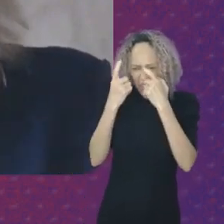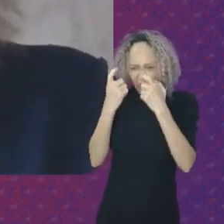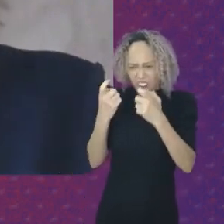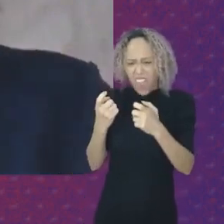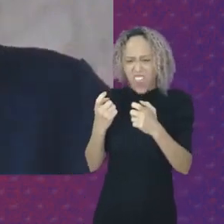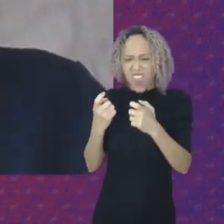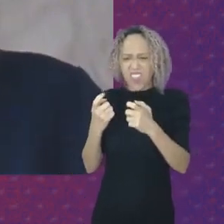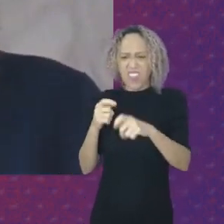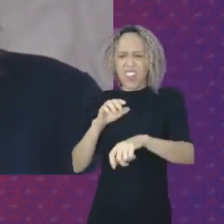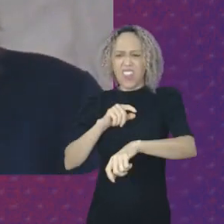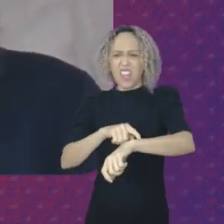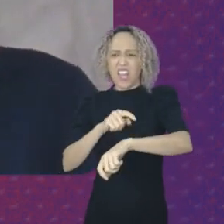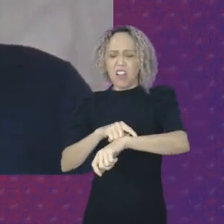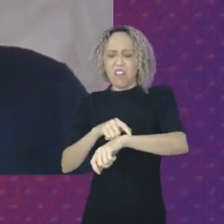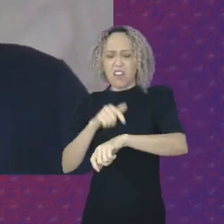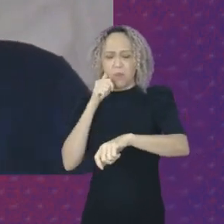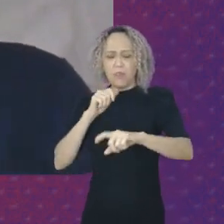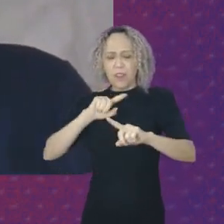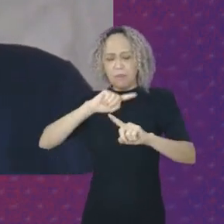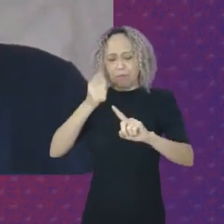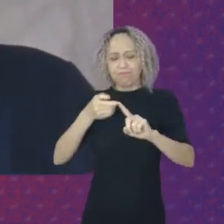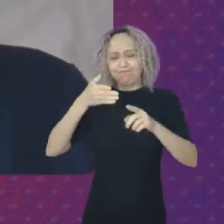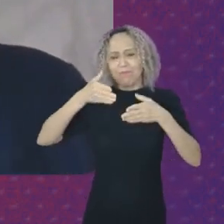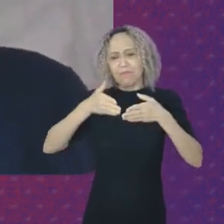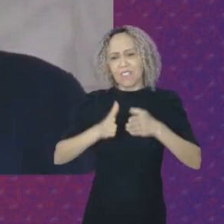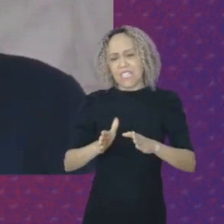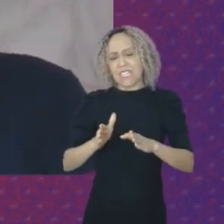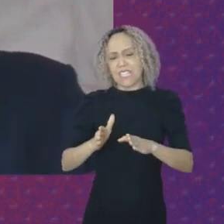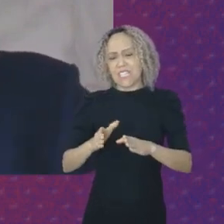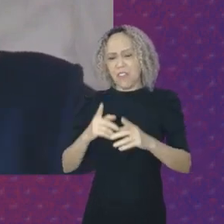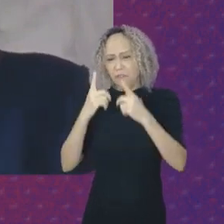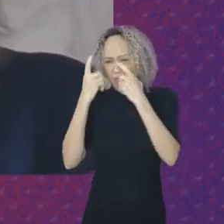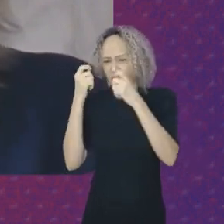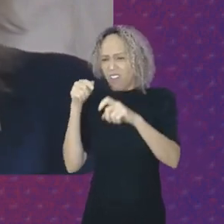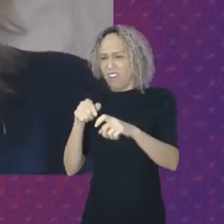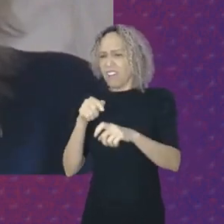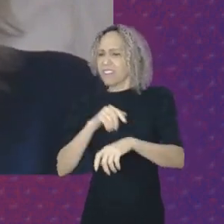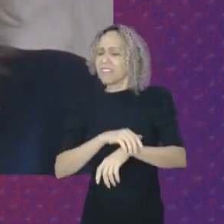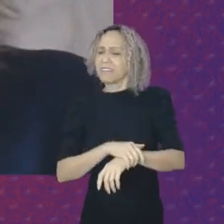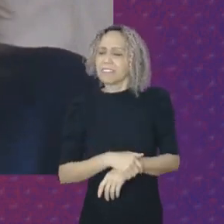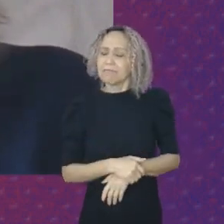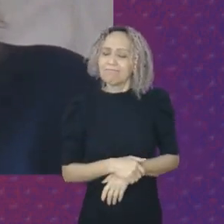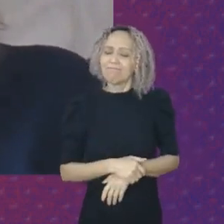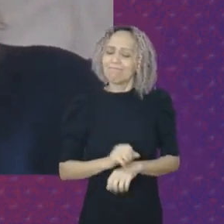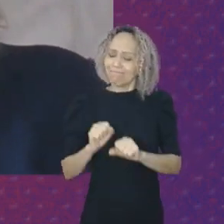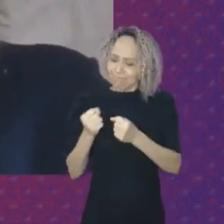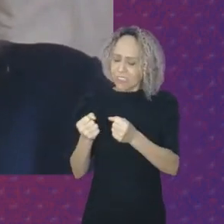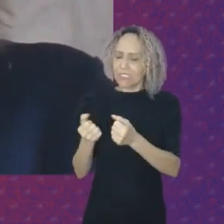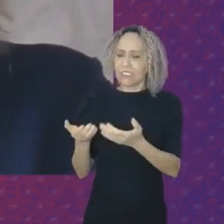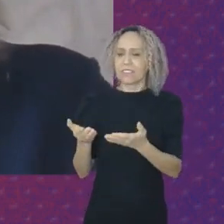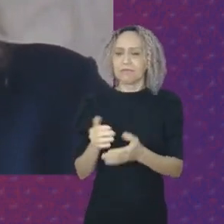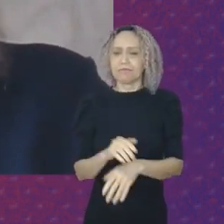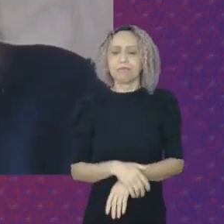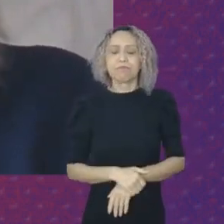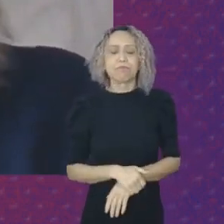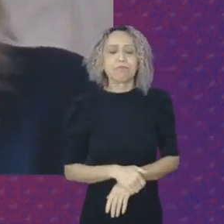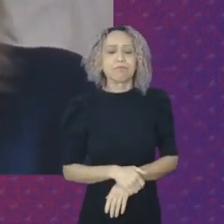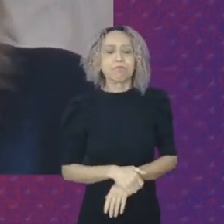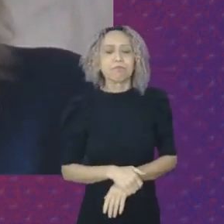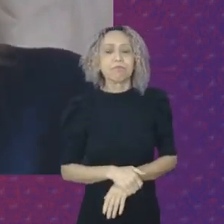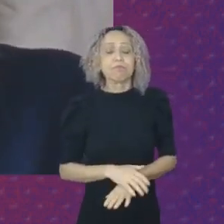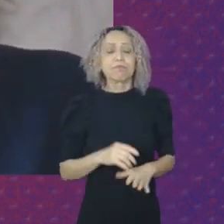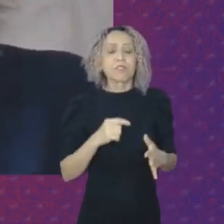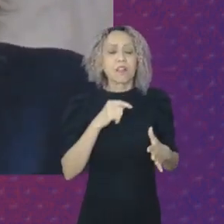parto humanizado na área da saúde, que são também fundamentais para as mulheres. Então, isso